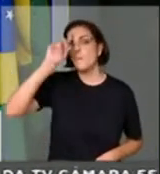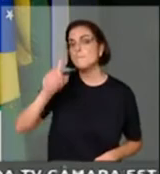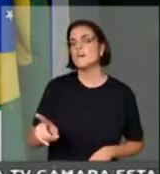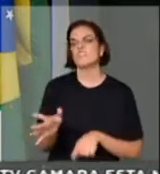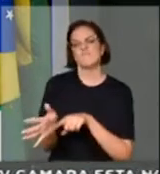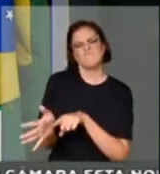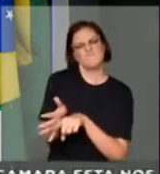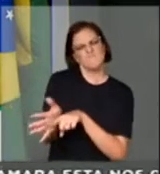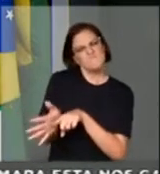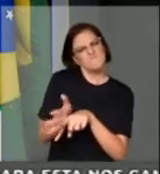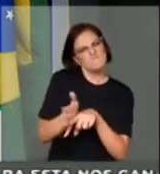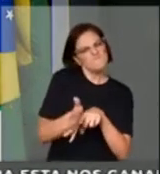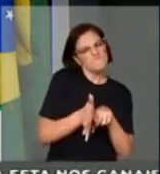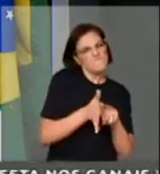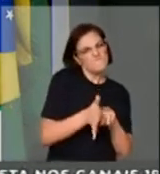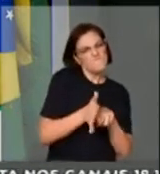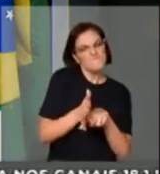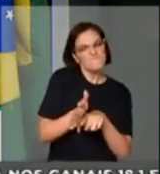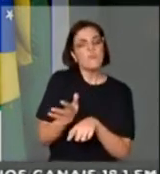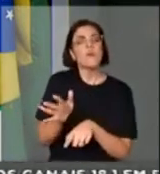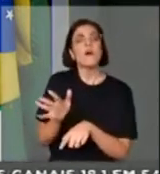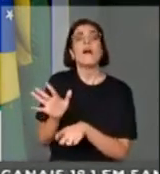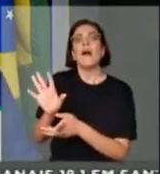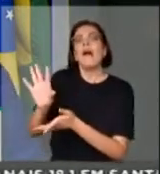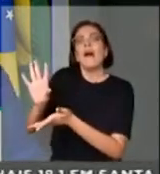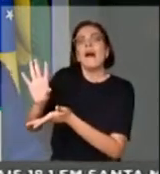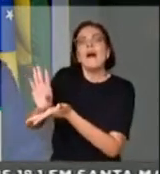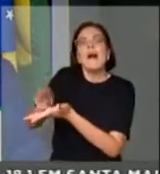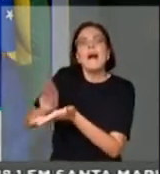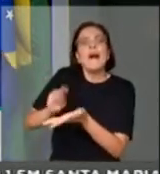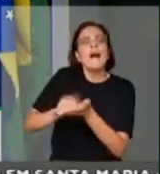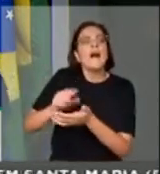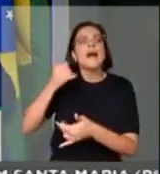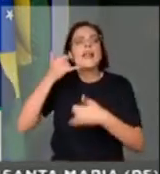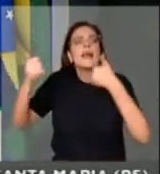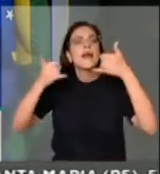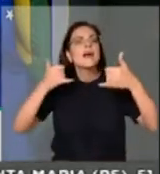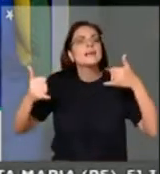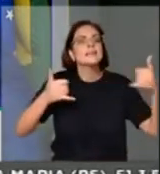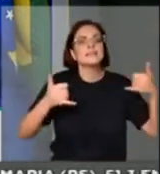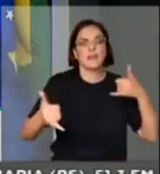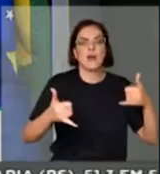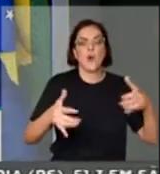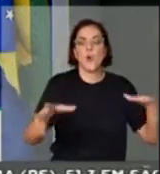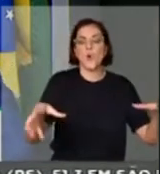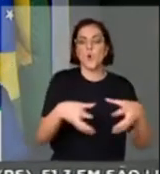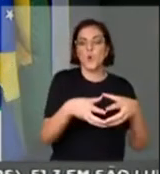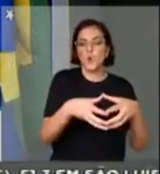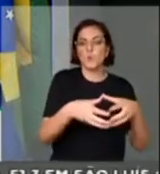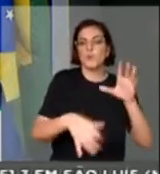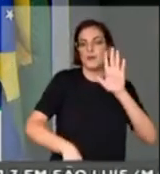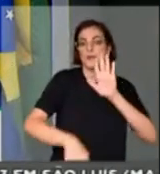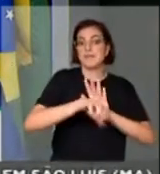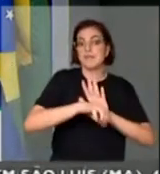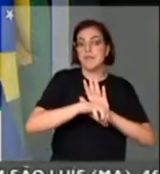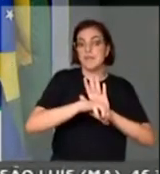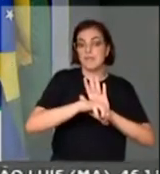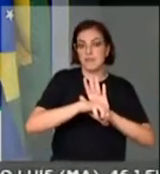que líderes do primeiro comando da capital, essa maior facção criminosa do